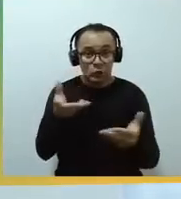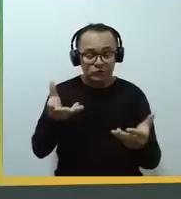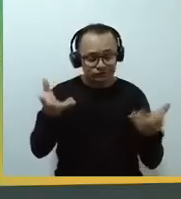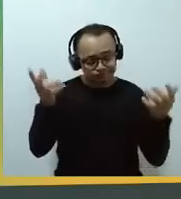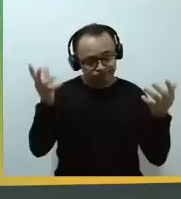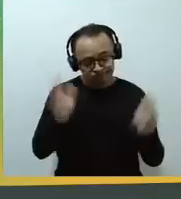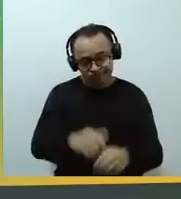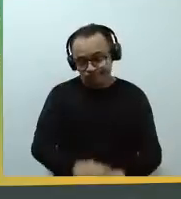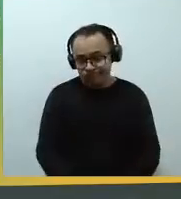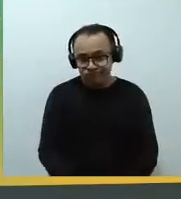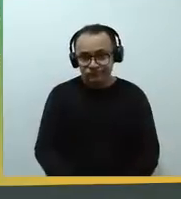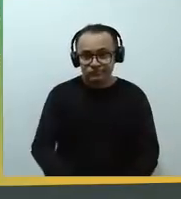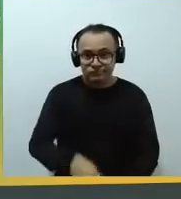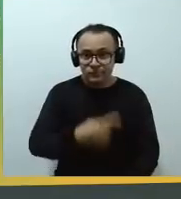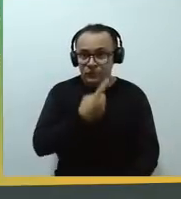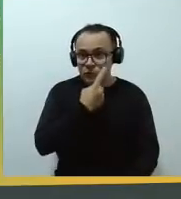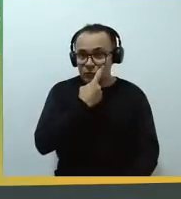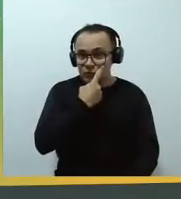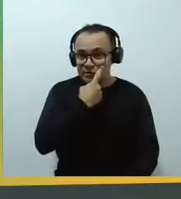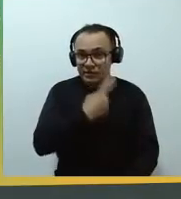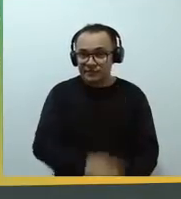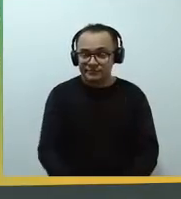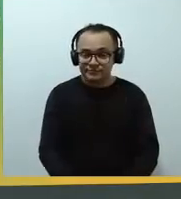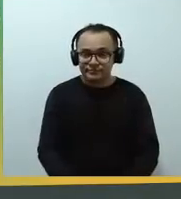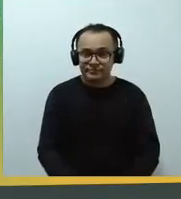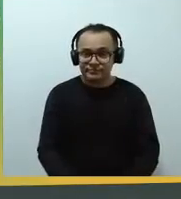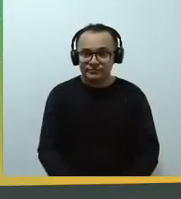Vereadora Suzana, gostaria de se manifestar.